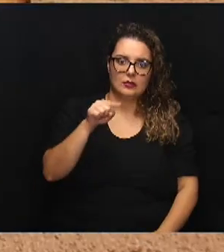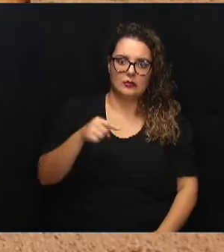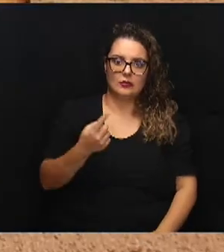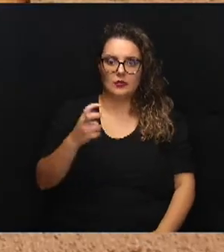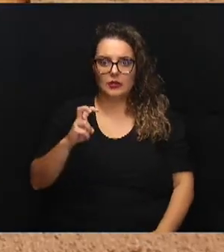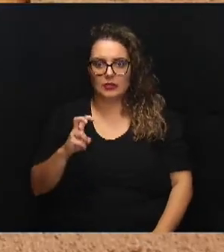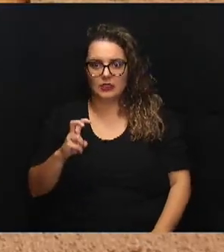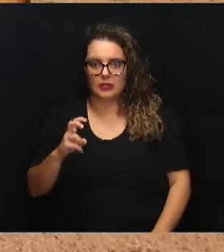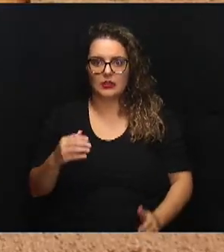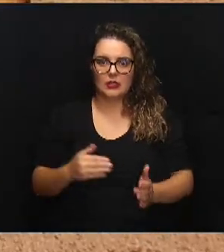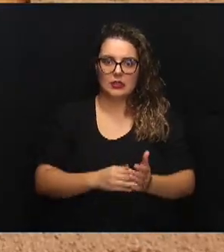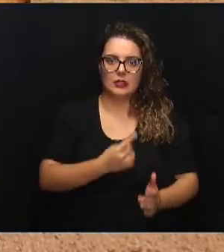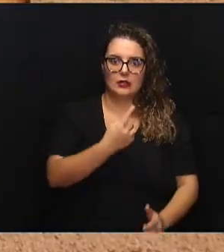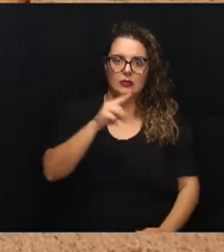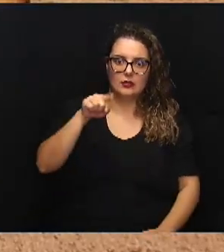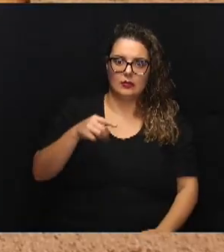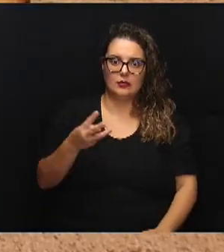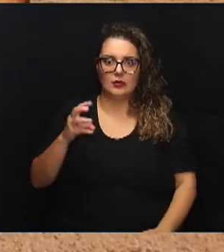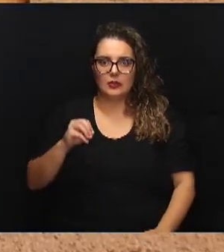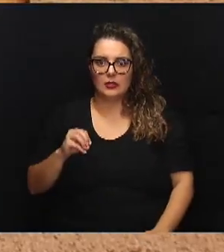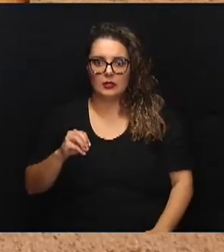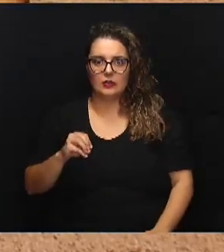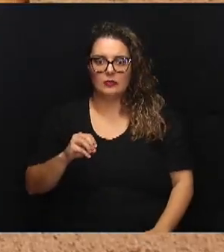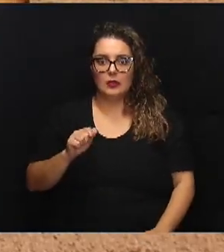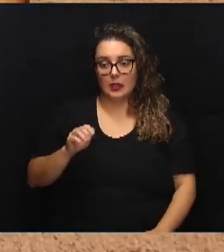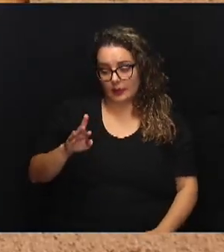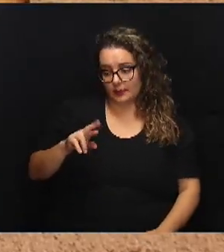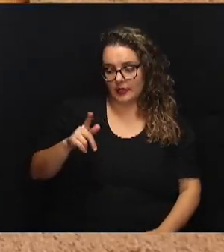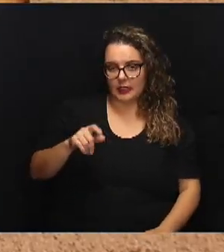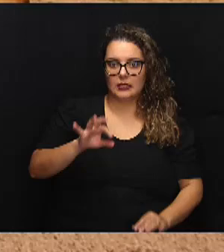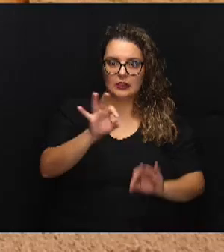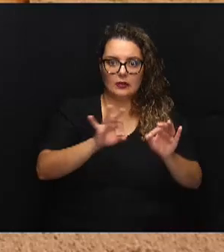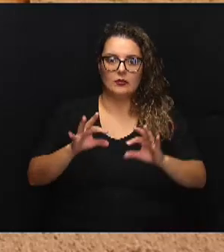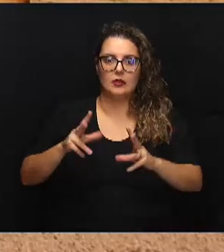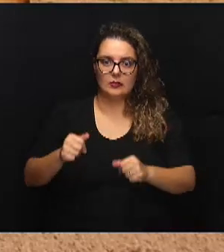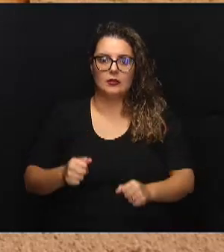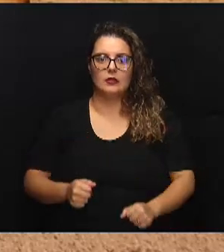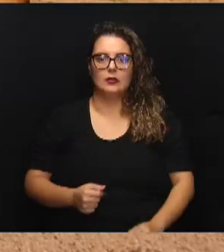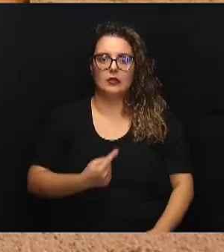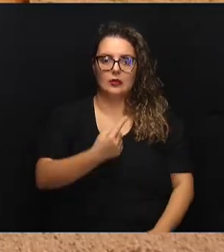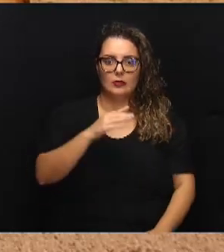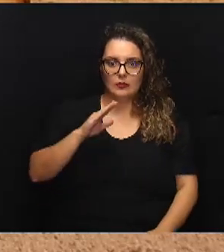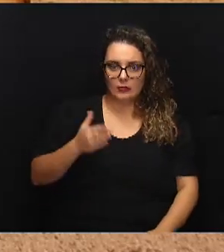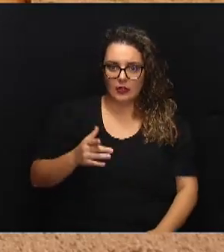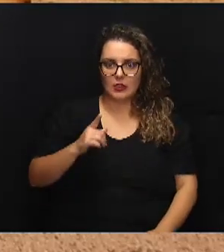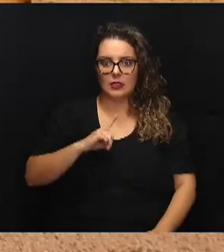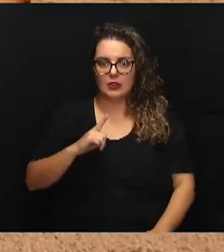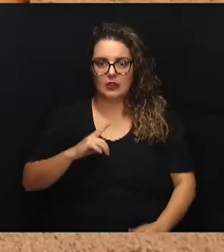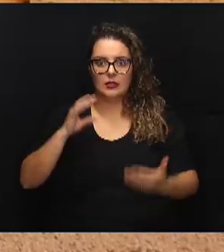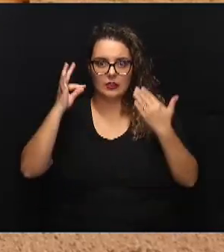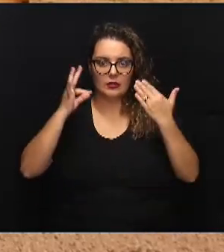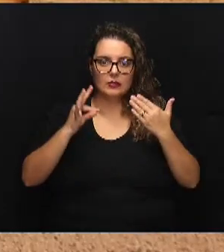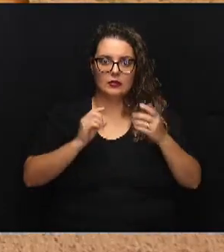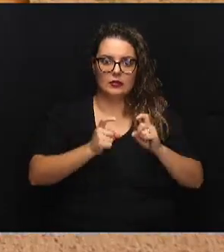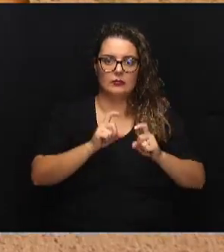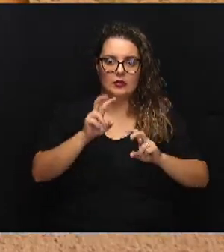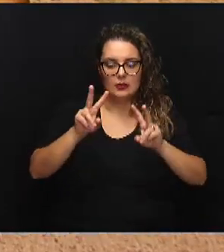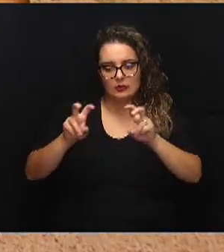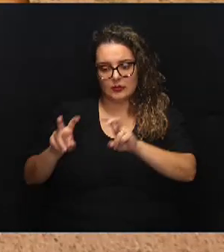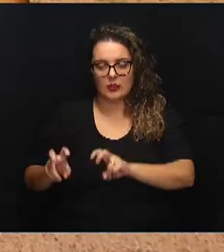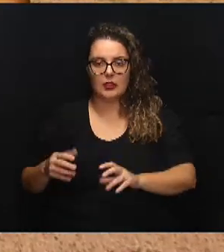que é aquela arrumação geral do espaço, né? 1h30 tem a segunda reunião terapêutica. As reuniões são temáticas, né? Até as